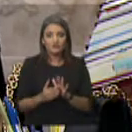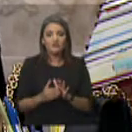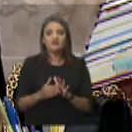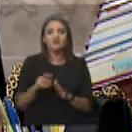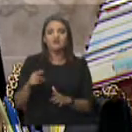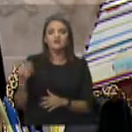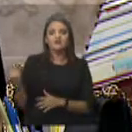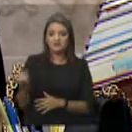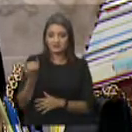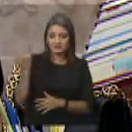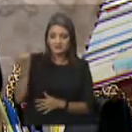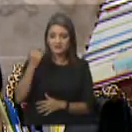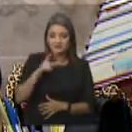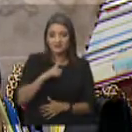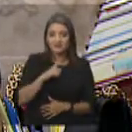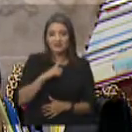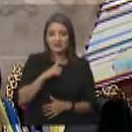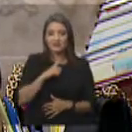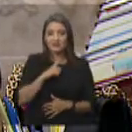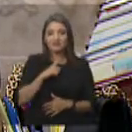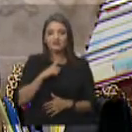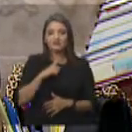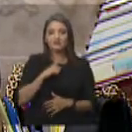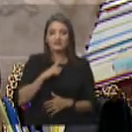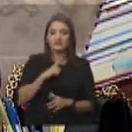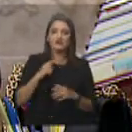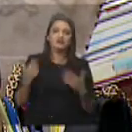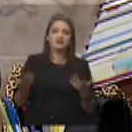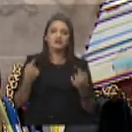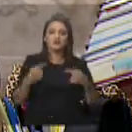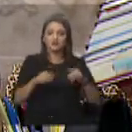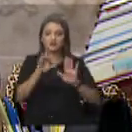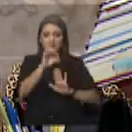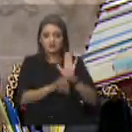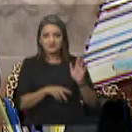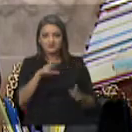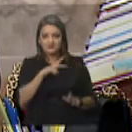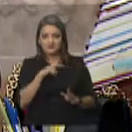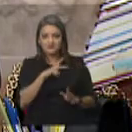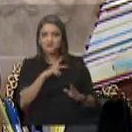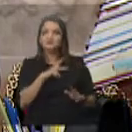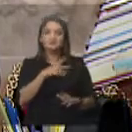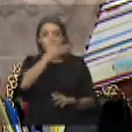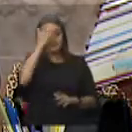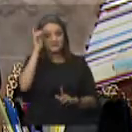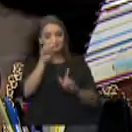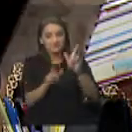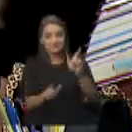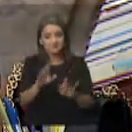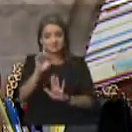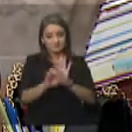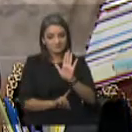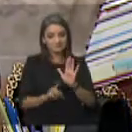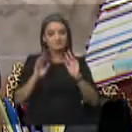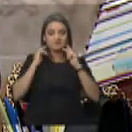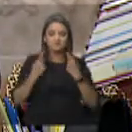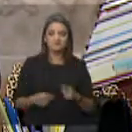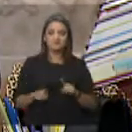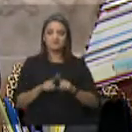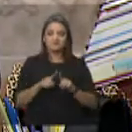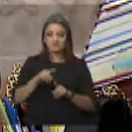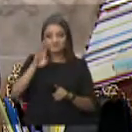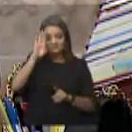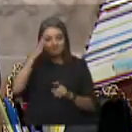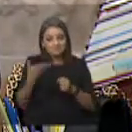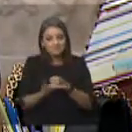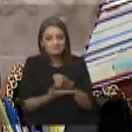relevantíssimo. Envolve a tutela do direito à intimidade e à privacidade da pessoa, direito humano e fundamental, elementar em